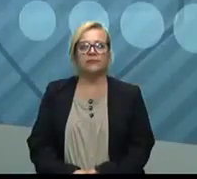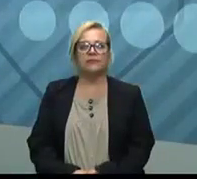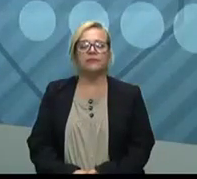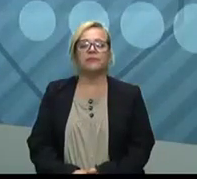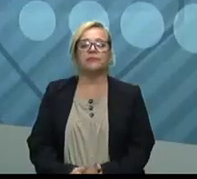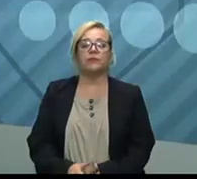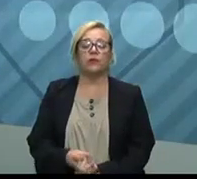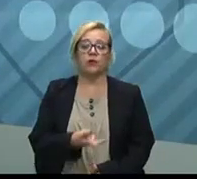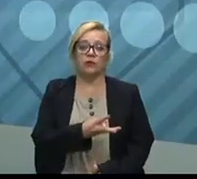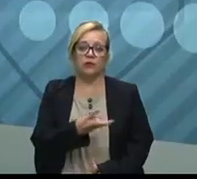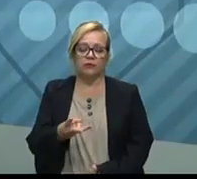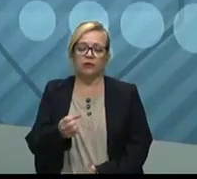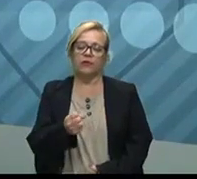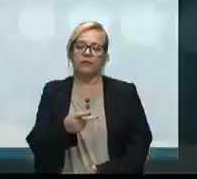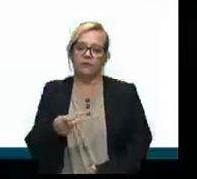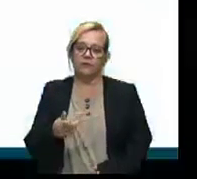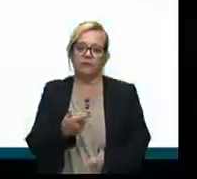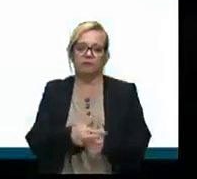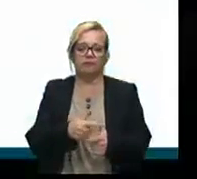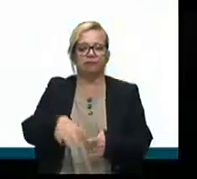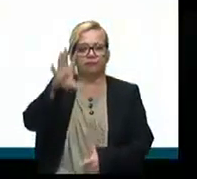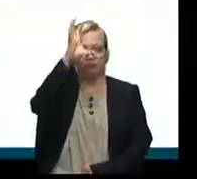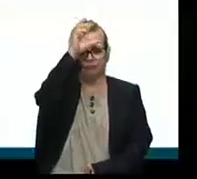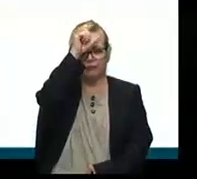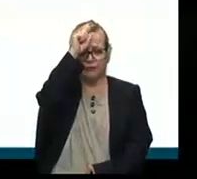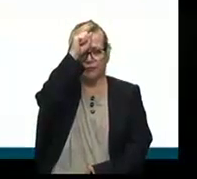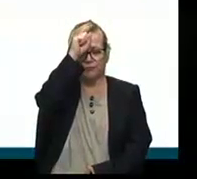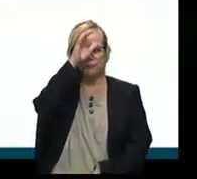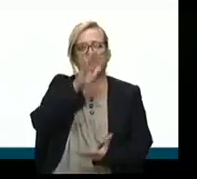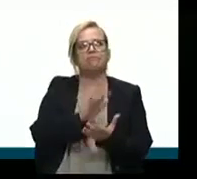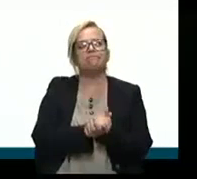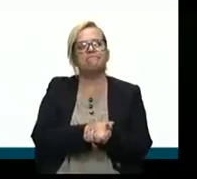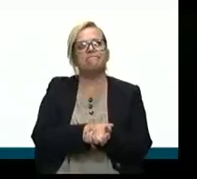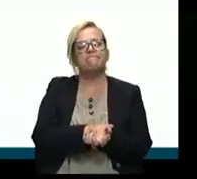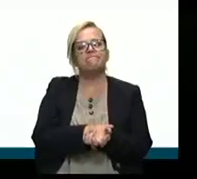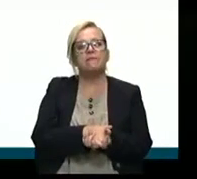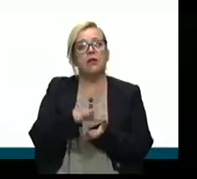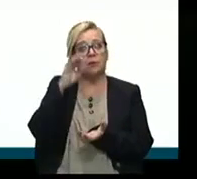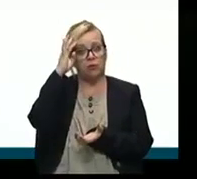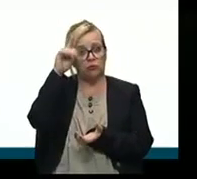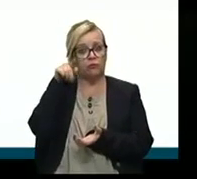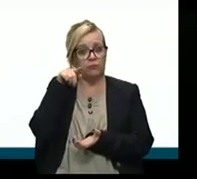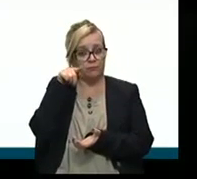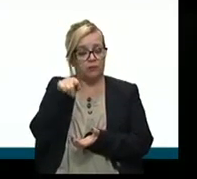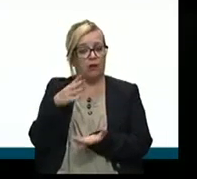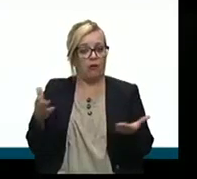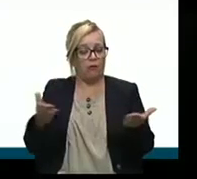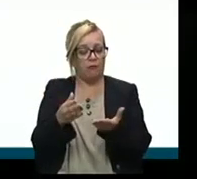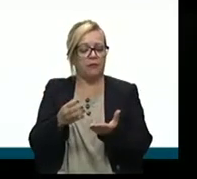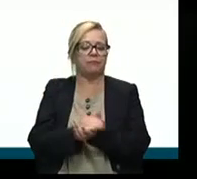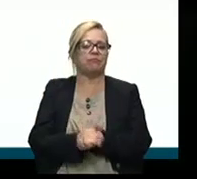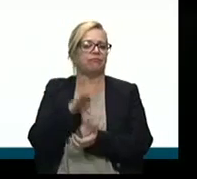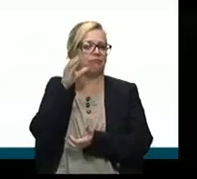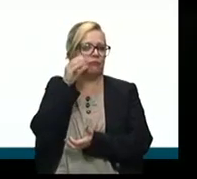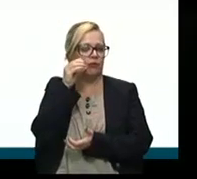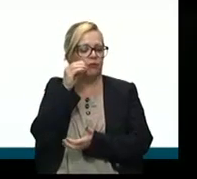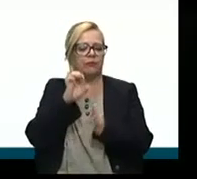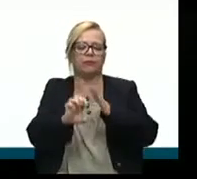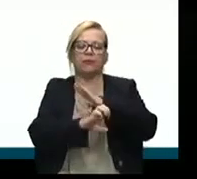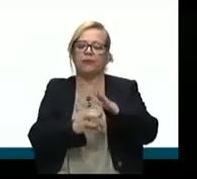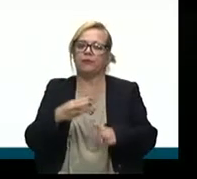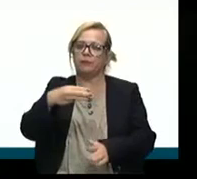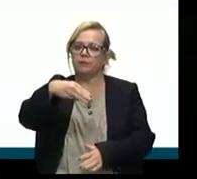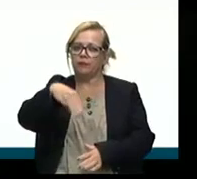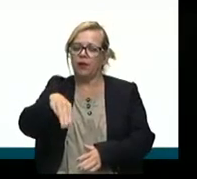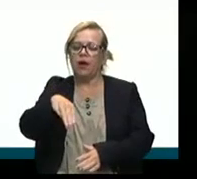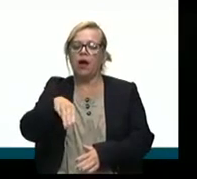Vamos agora à terceira situação problema. Imagine que você seja um funcionário da empresa M e que foi incumbido